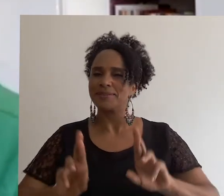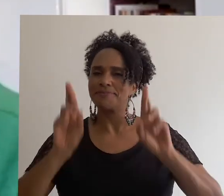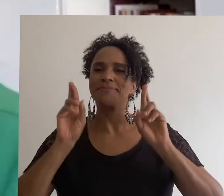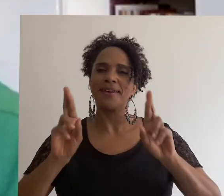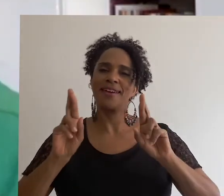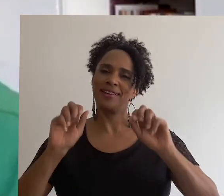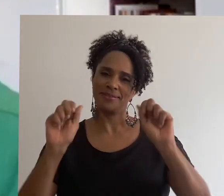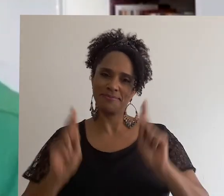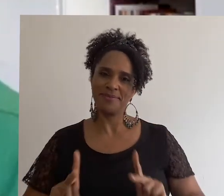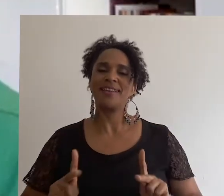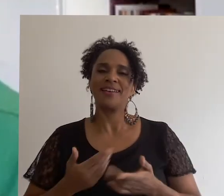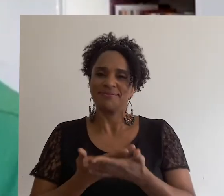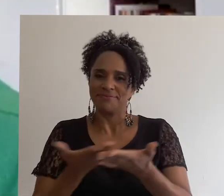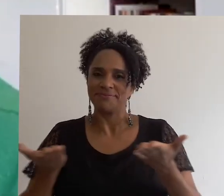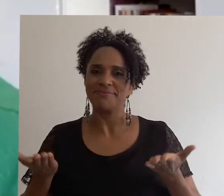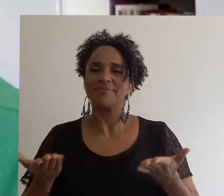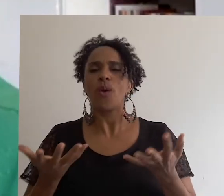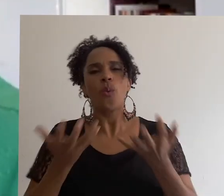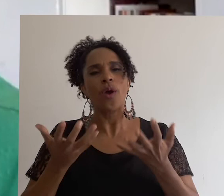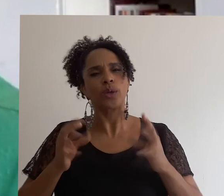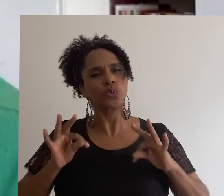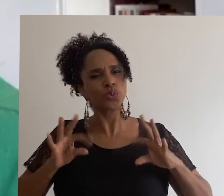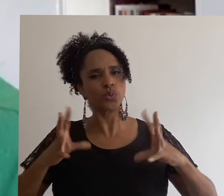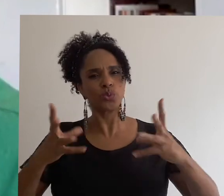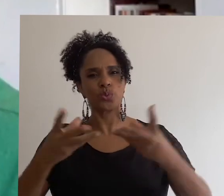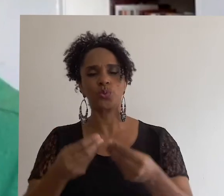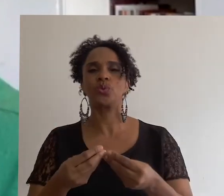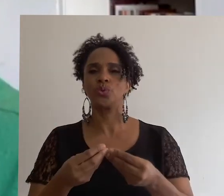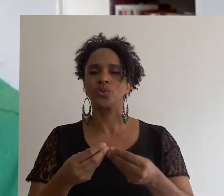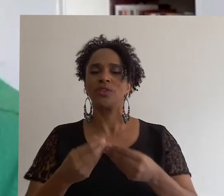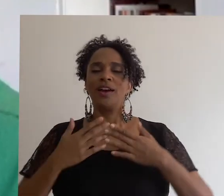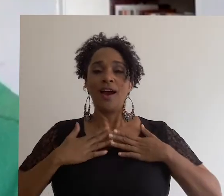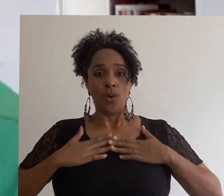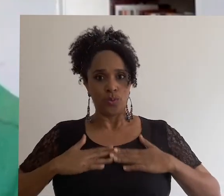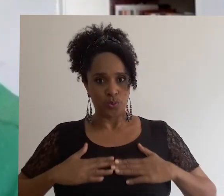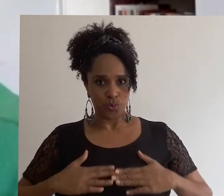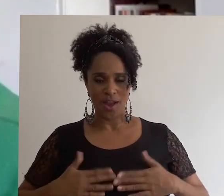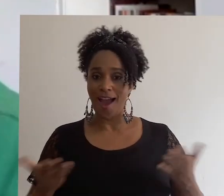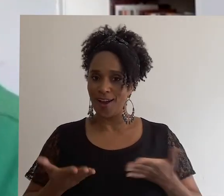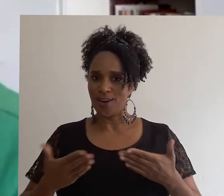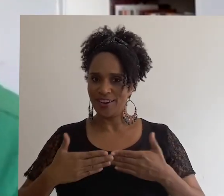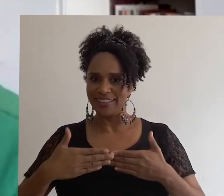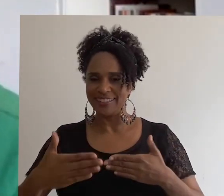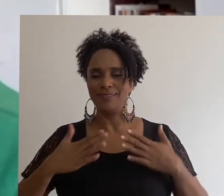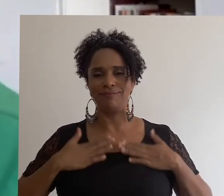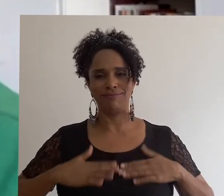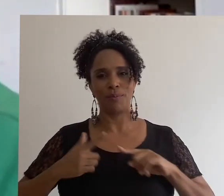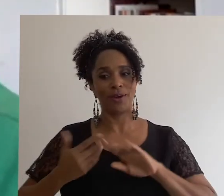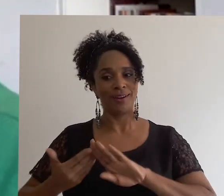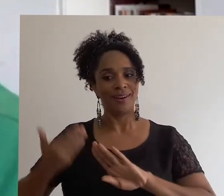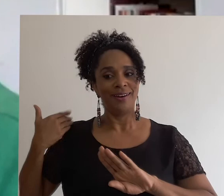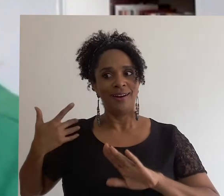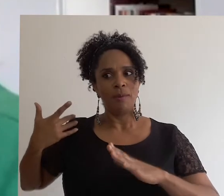esperança e gostaria muito que toda a comunidade descansasse, porque o ano foi, de